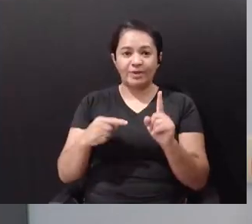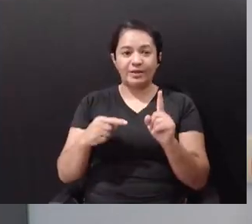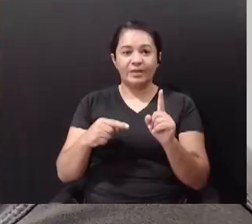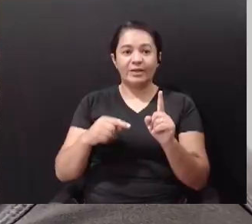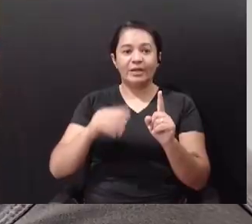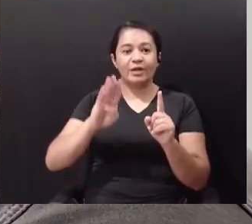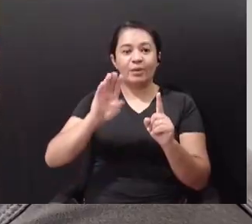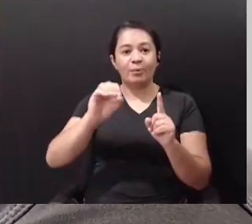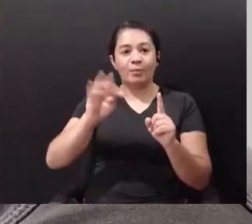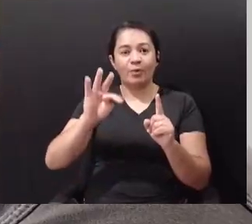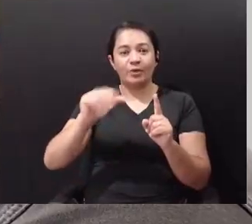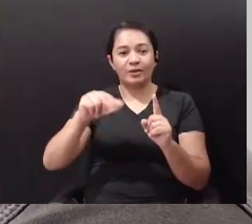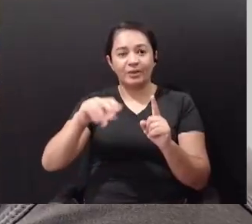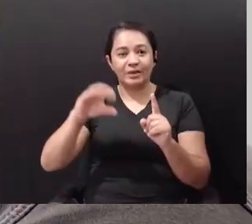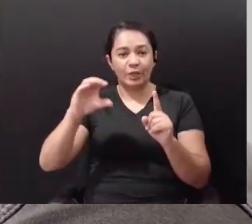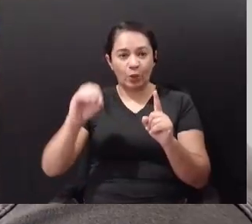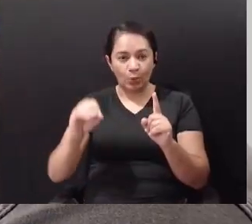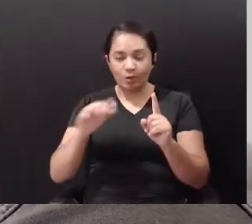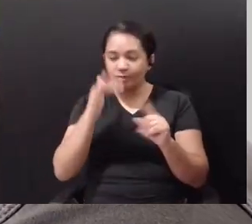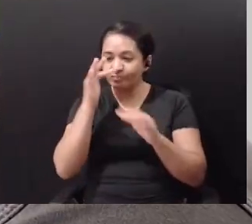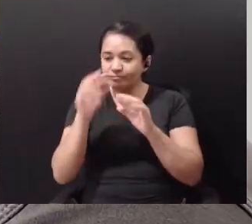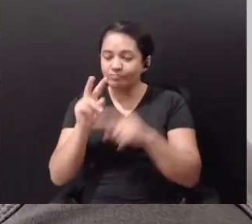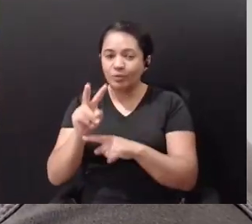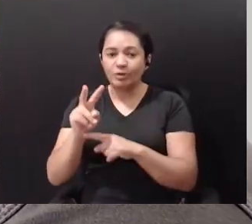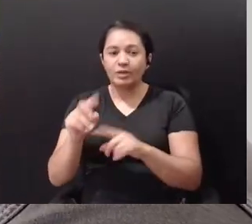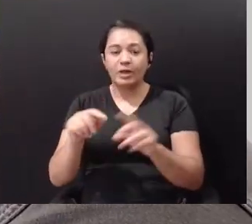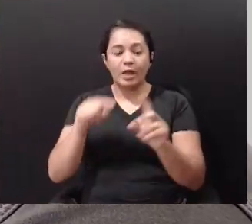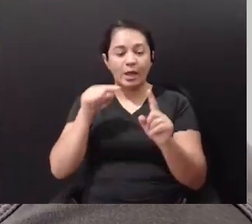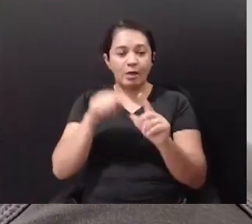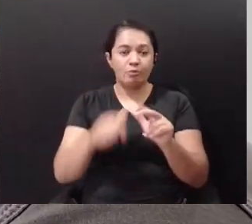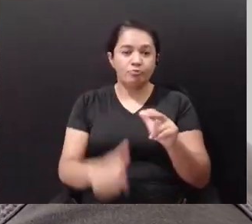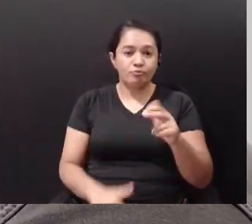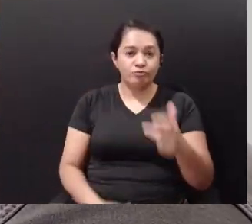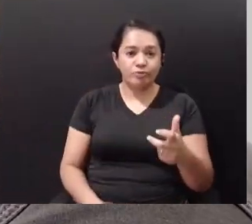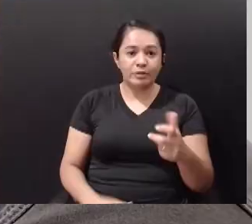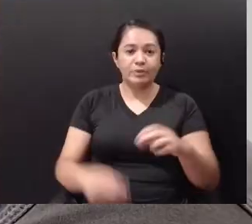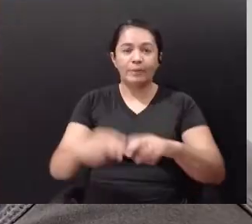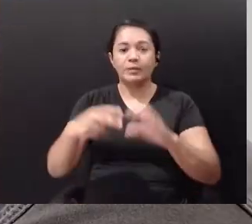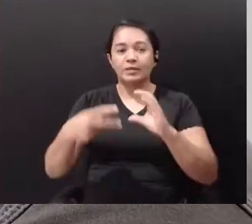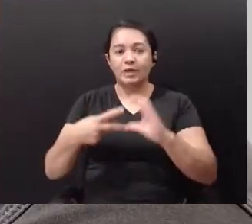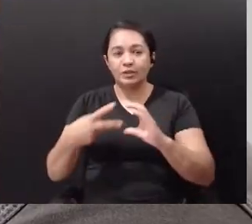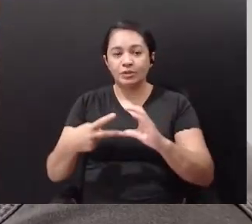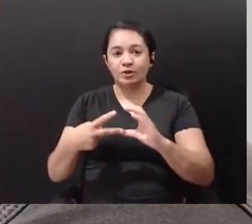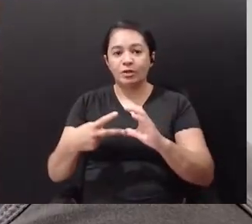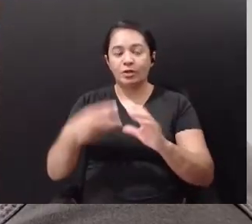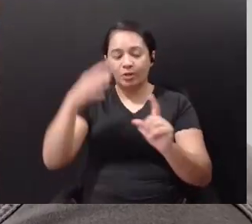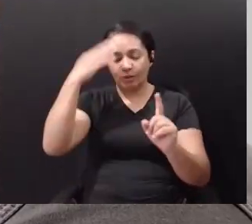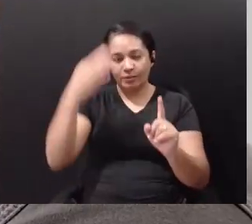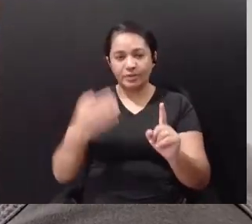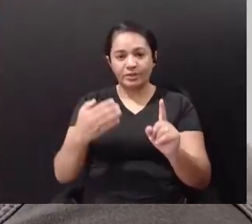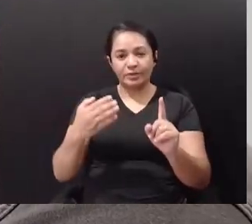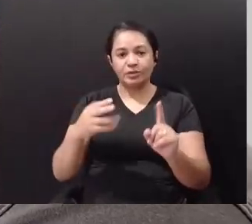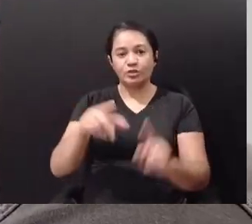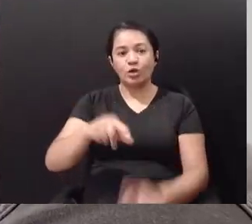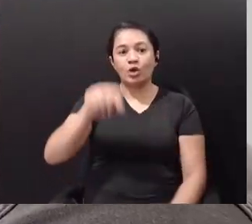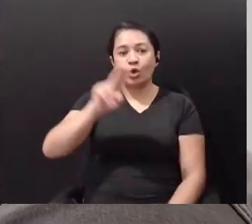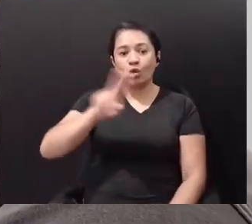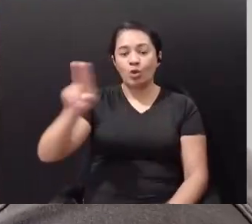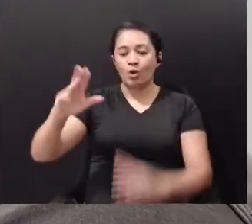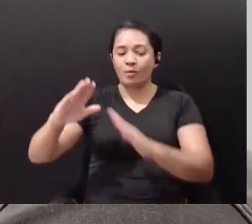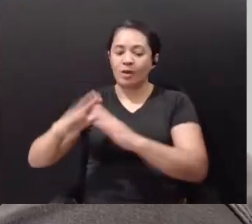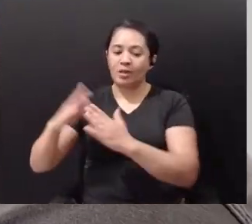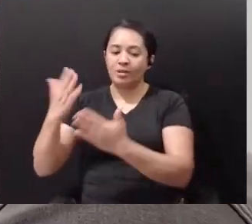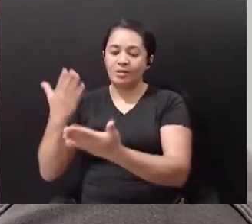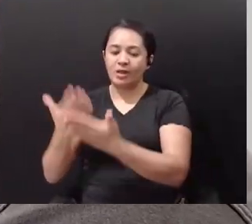campineiro, ele acaba falecendo e a Câmara decide prestar uma homenagem. Inicialmente pensou-se